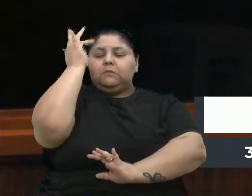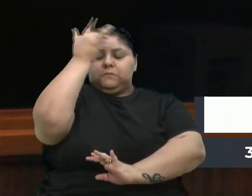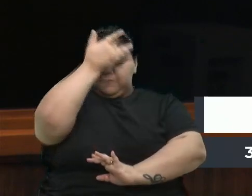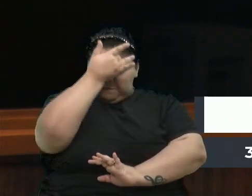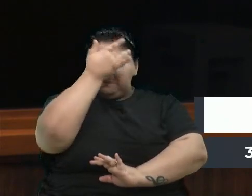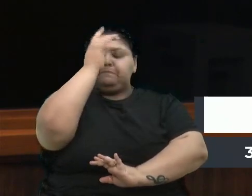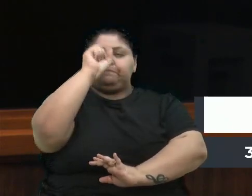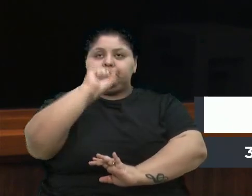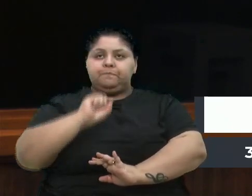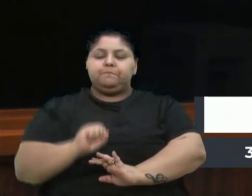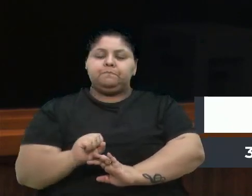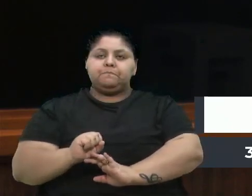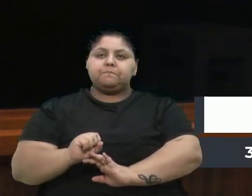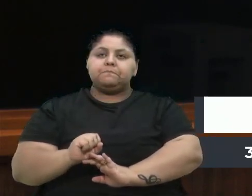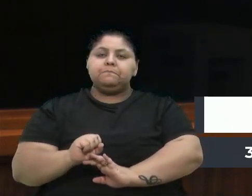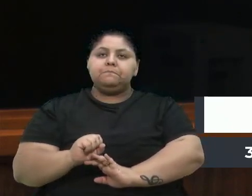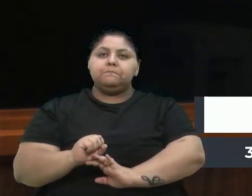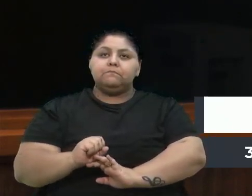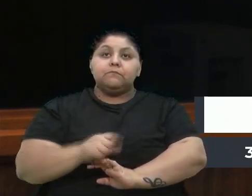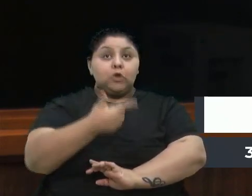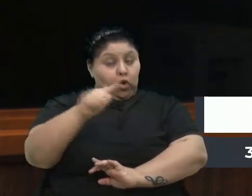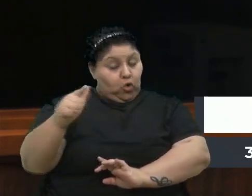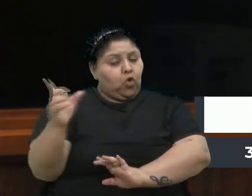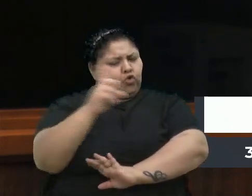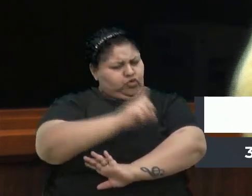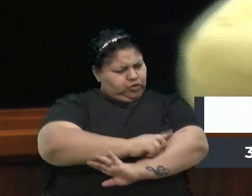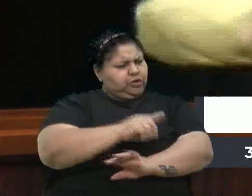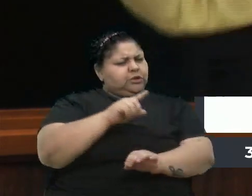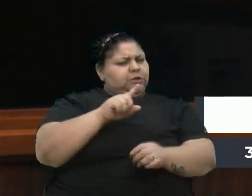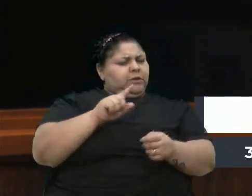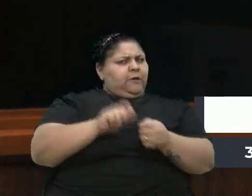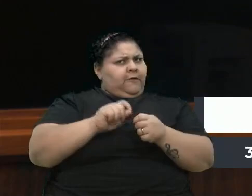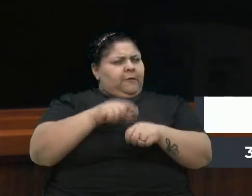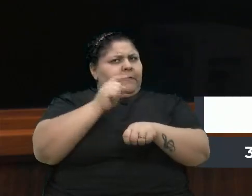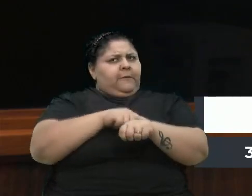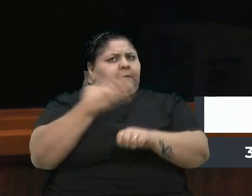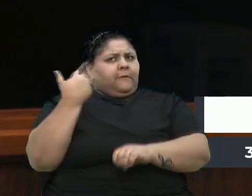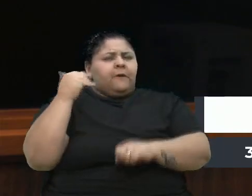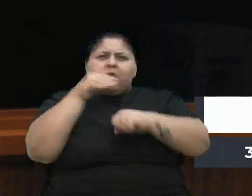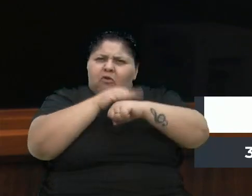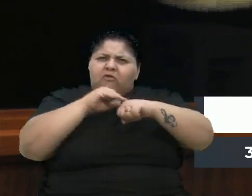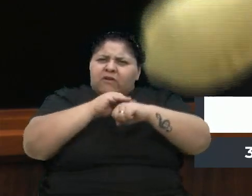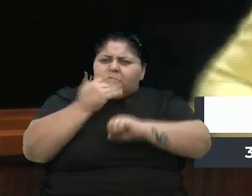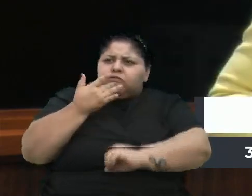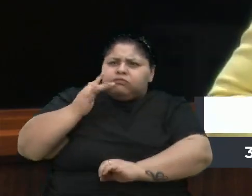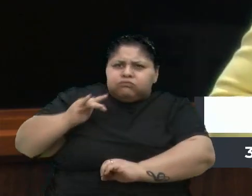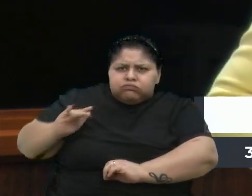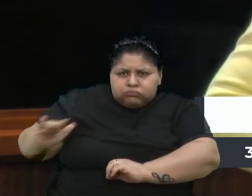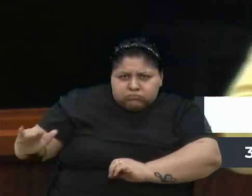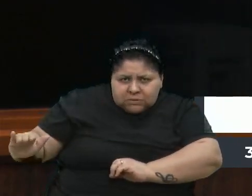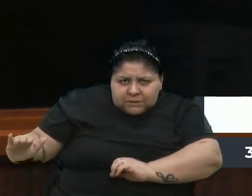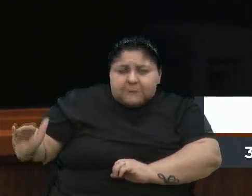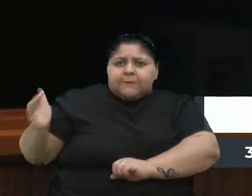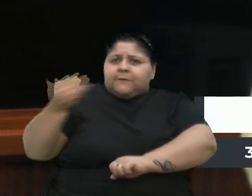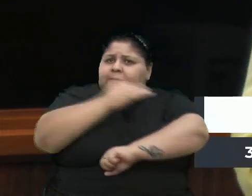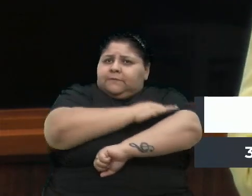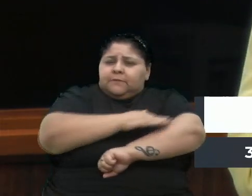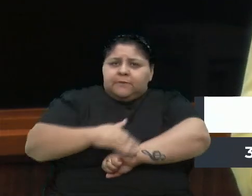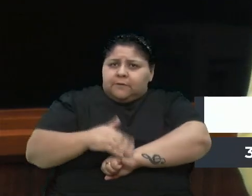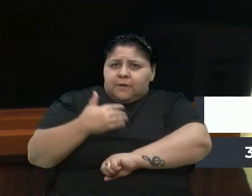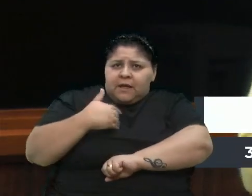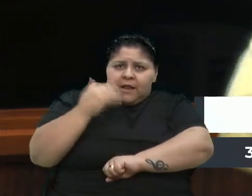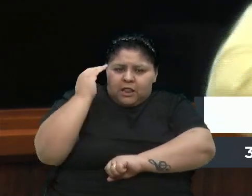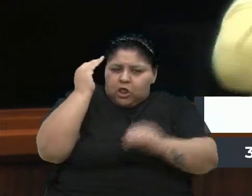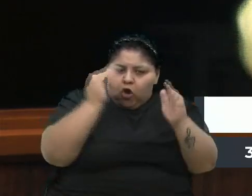saúde mental. Outro dia, faz tempo, eu conversei com um menininho que estava na rua, ele não era morador de